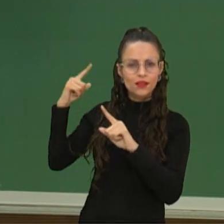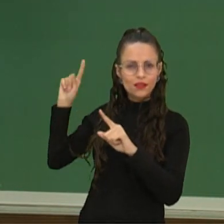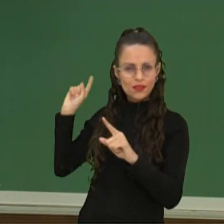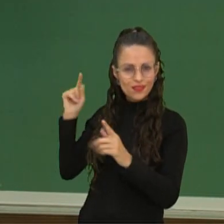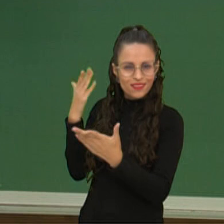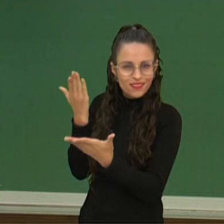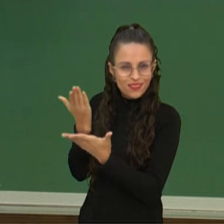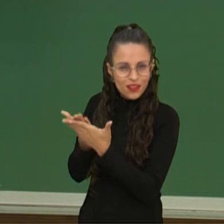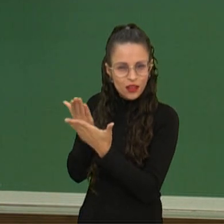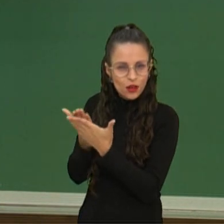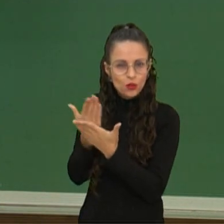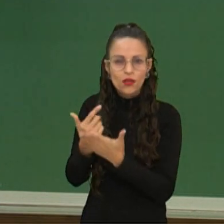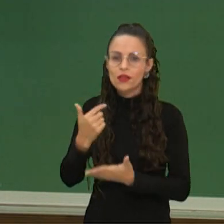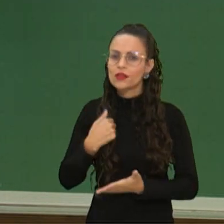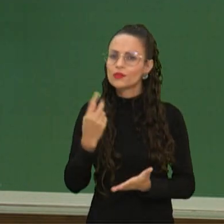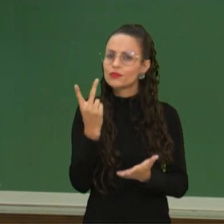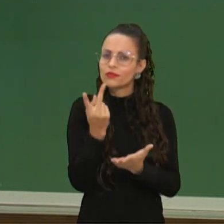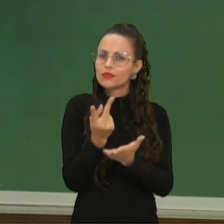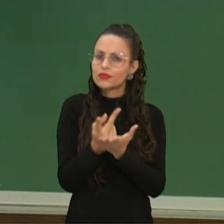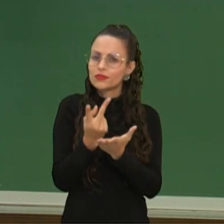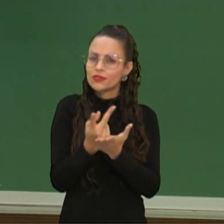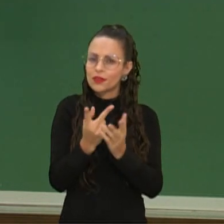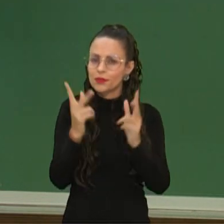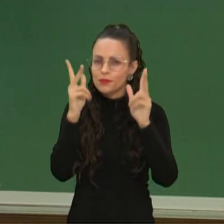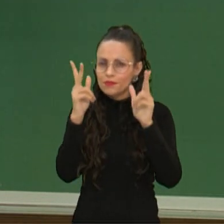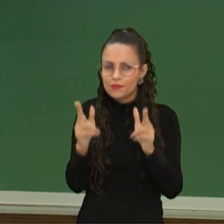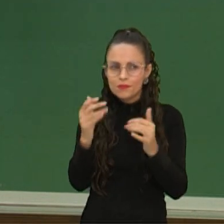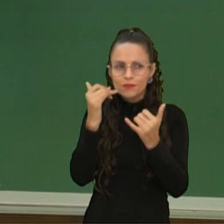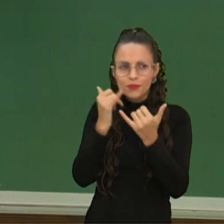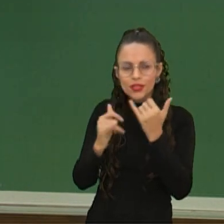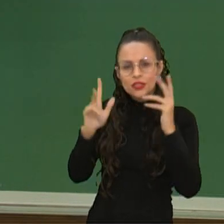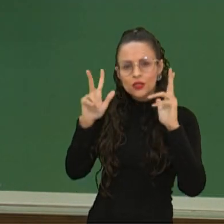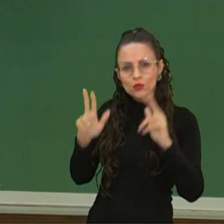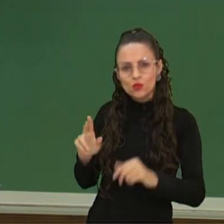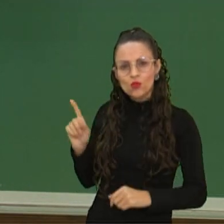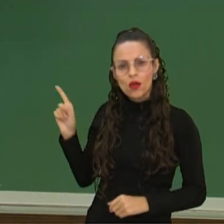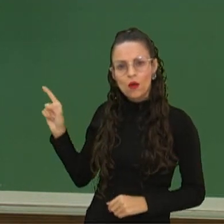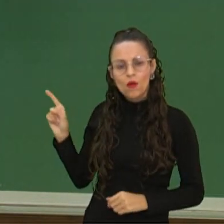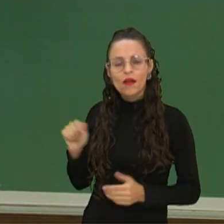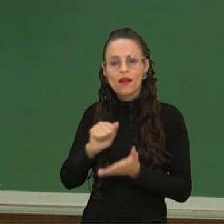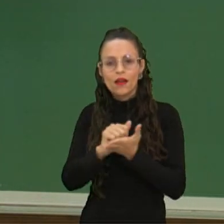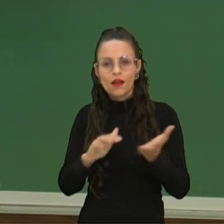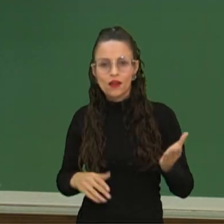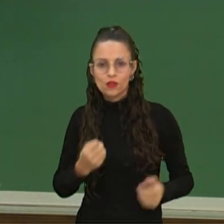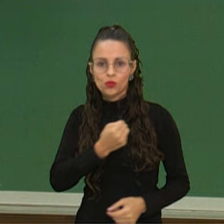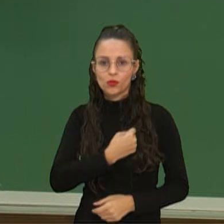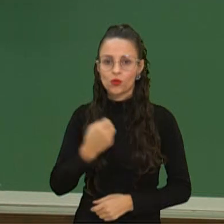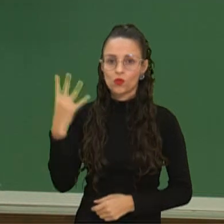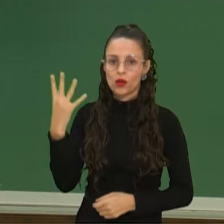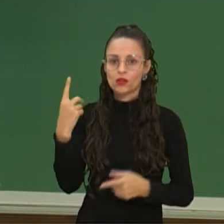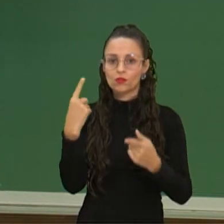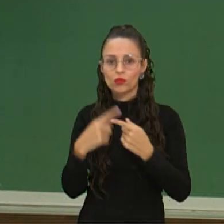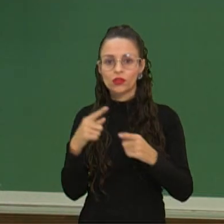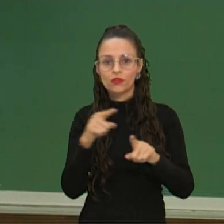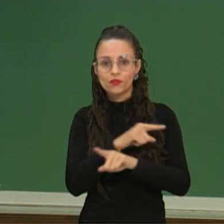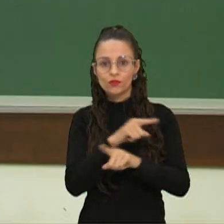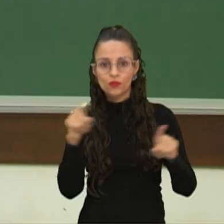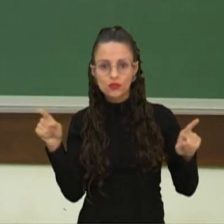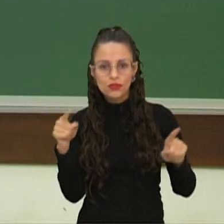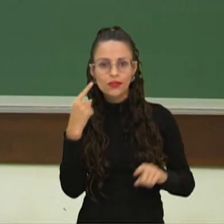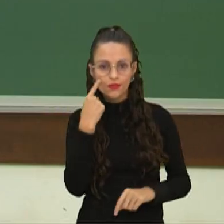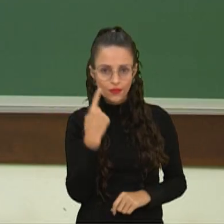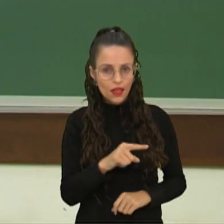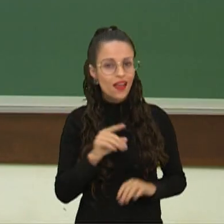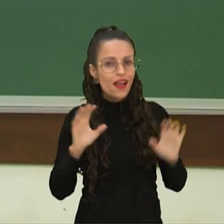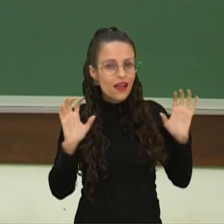tenho buscado colocar atividades, exercícios como essa número 4, pessoal, porque é muito comum de vocês encontrarem esse tipo de questão